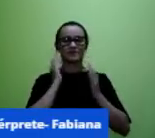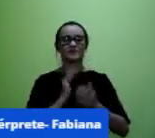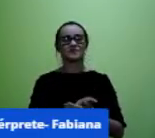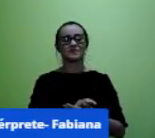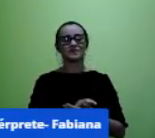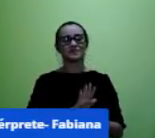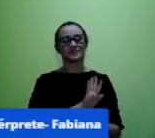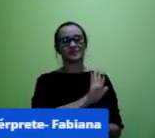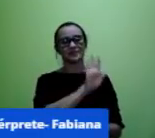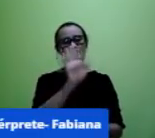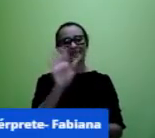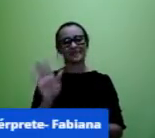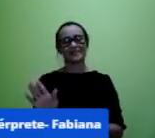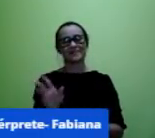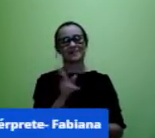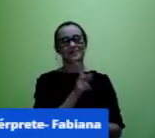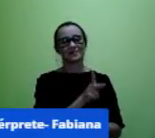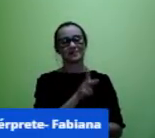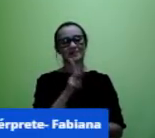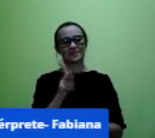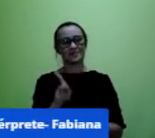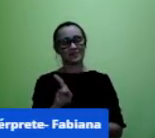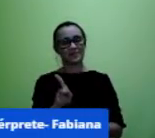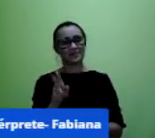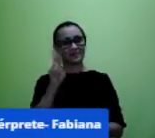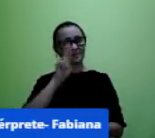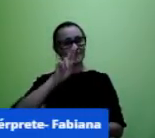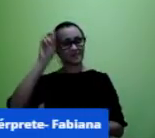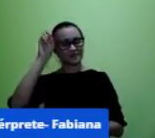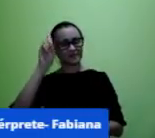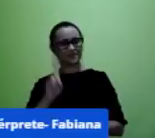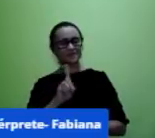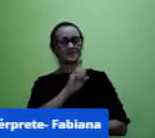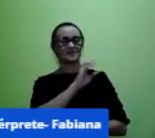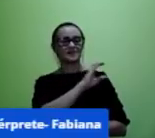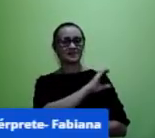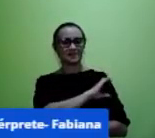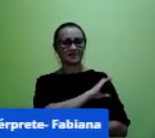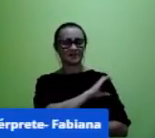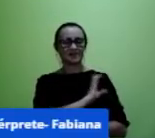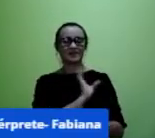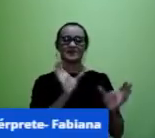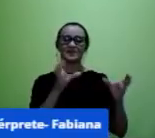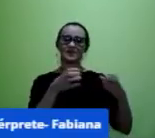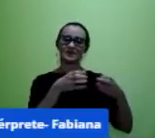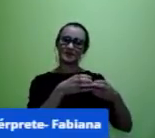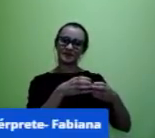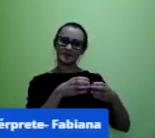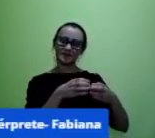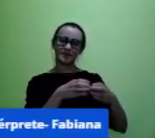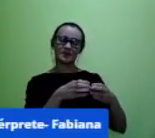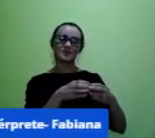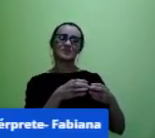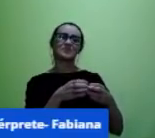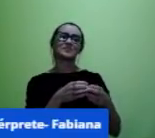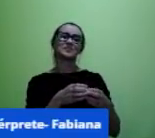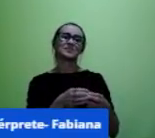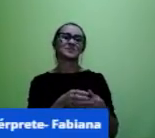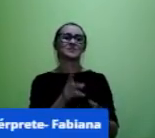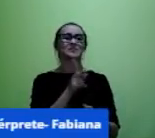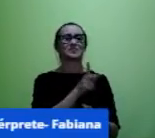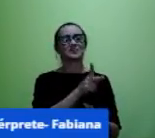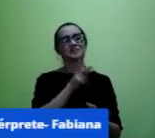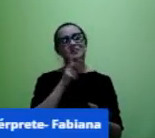Olá, professores. Olá, gestores, coordenadores, equipe pedagógica de forma geral da Rede Municipal de Ensino de Campo